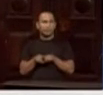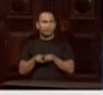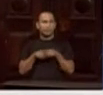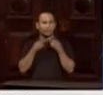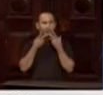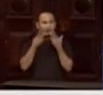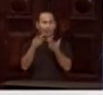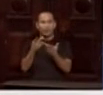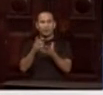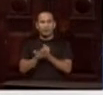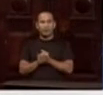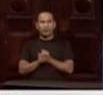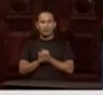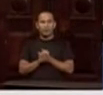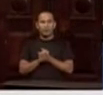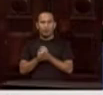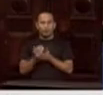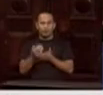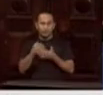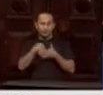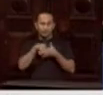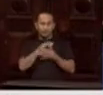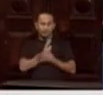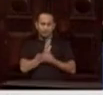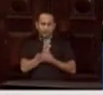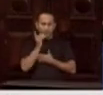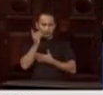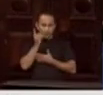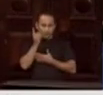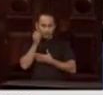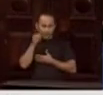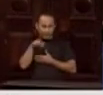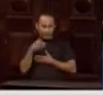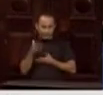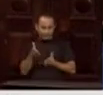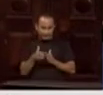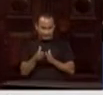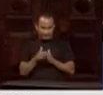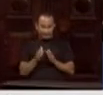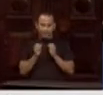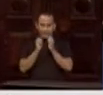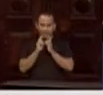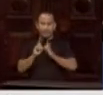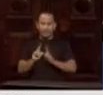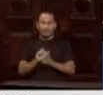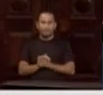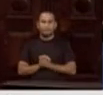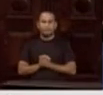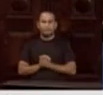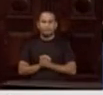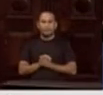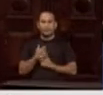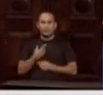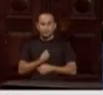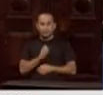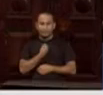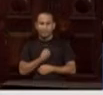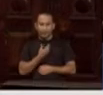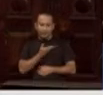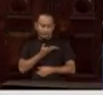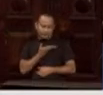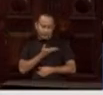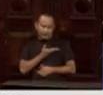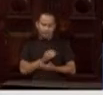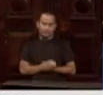que mora no meu coração, foi deputada comigo aqui nessa casa, desfrutou da nossa convivência, da nossa